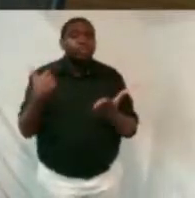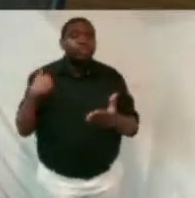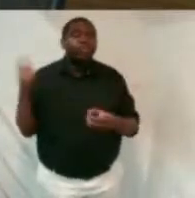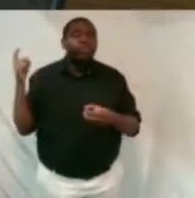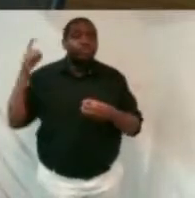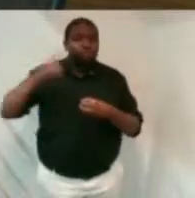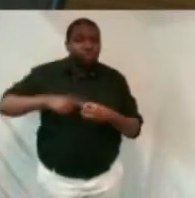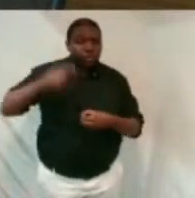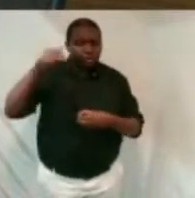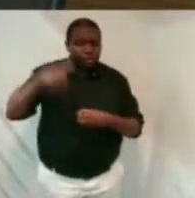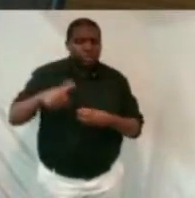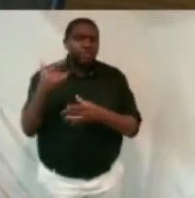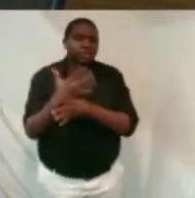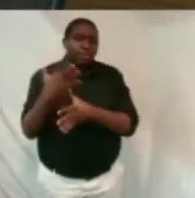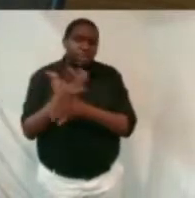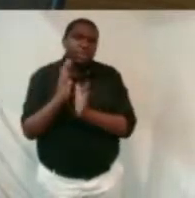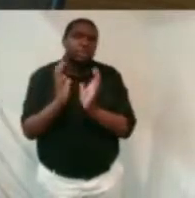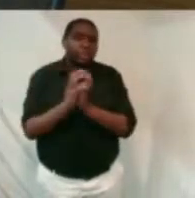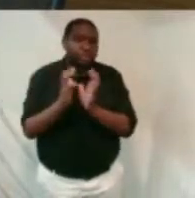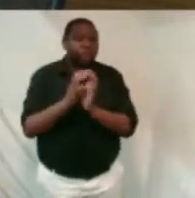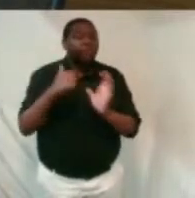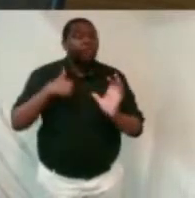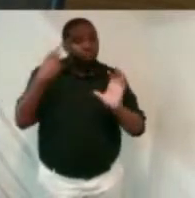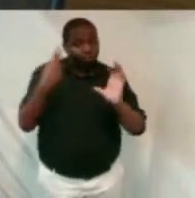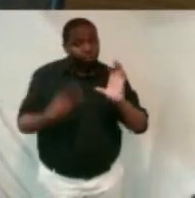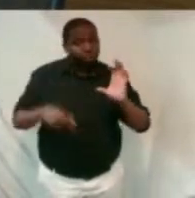a Recife. Eu sou nordestino,